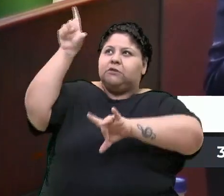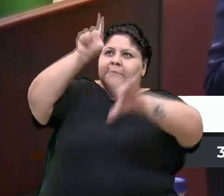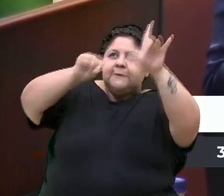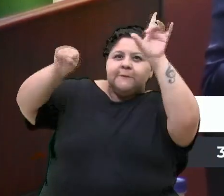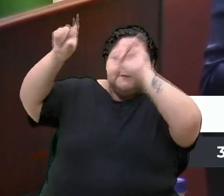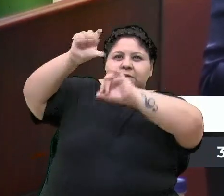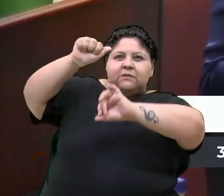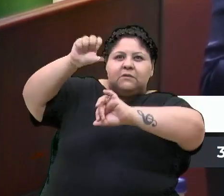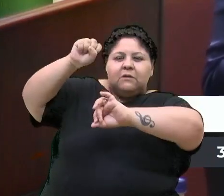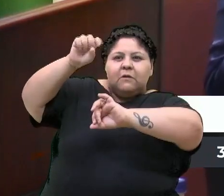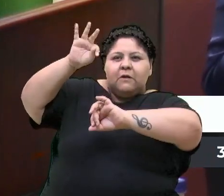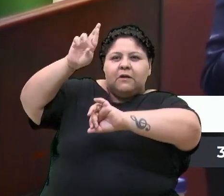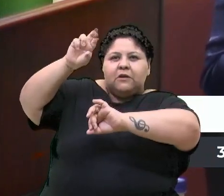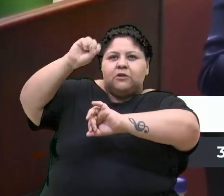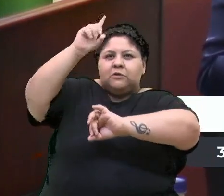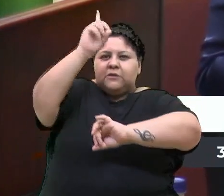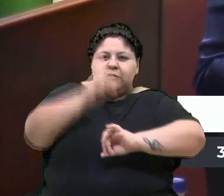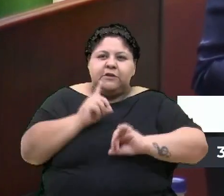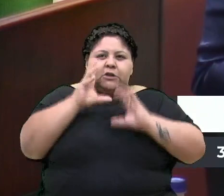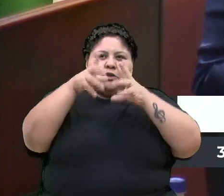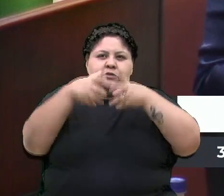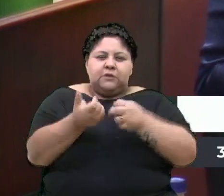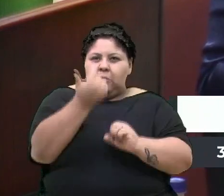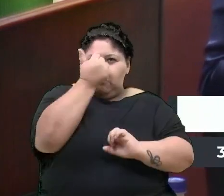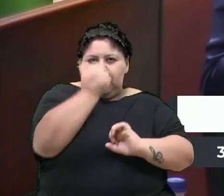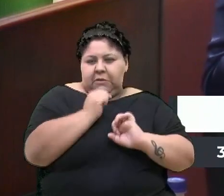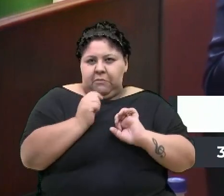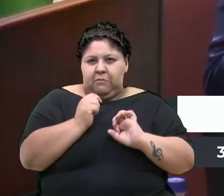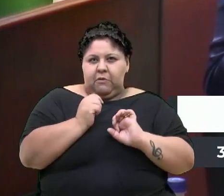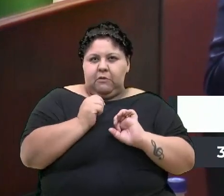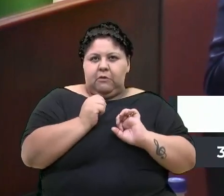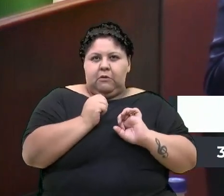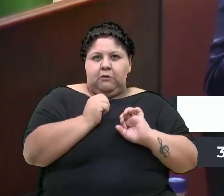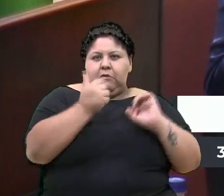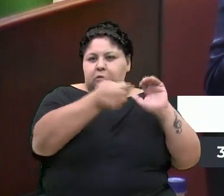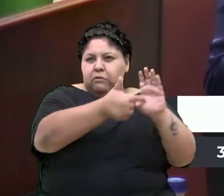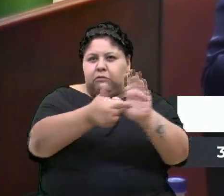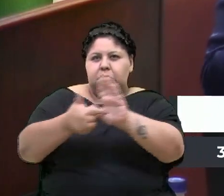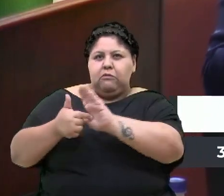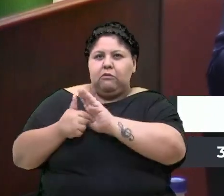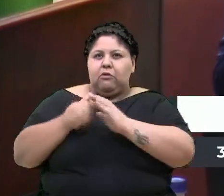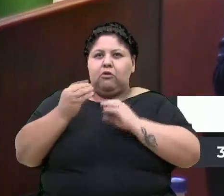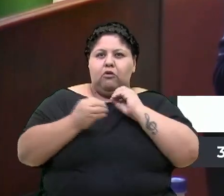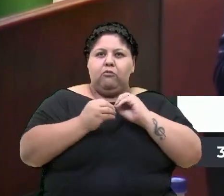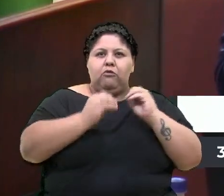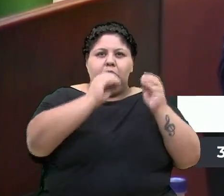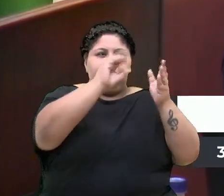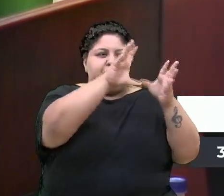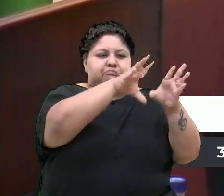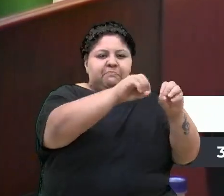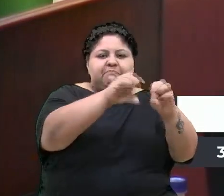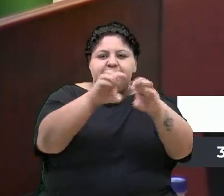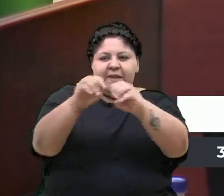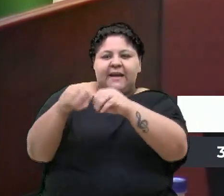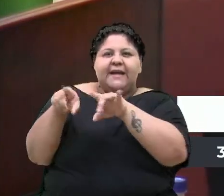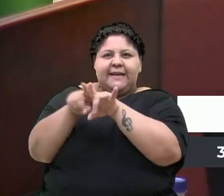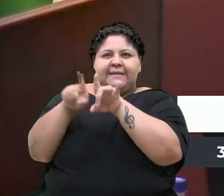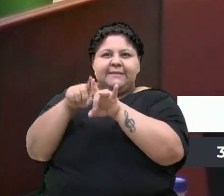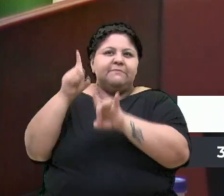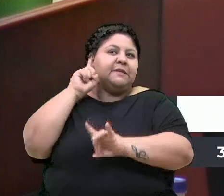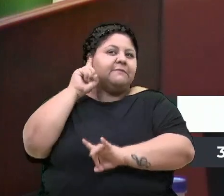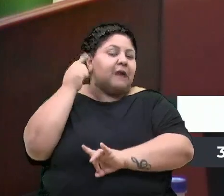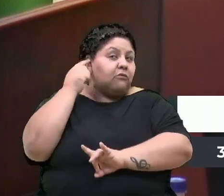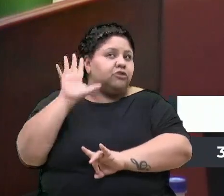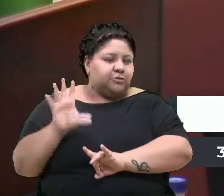visuais, parciais e totais, por meio de uma maquete interativa com resposta tátil e auditiva. Esse trabalho chamou tanta